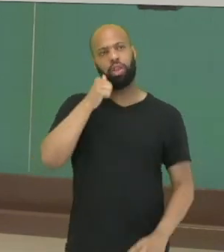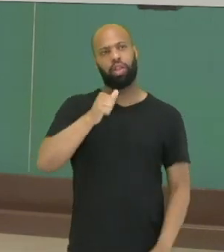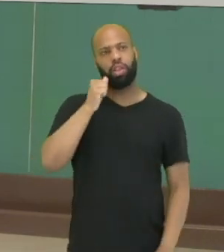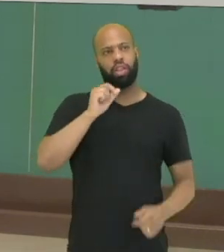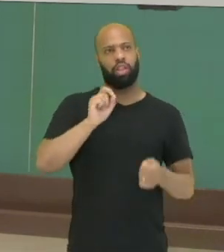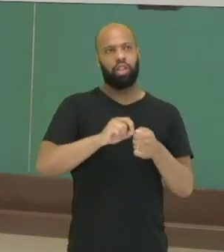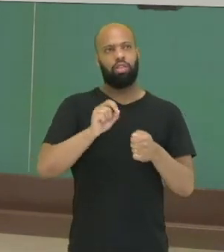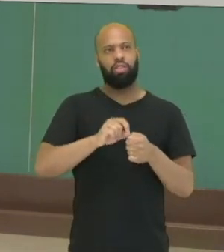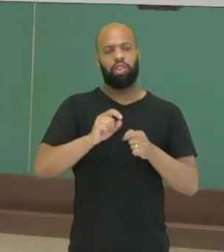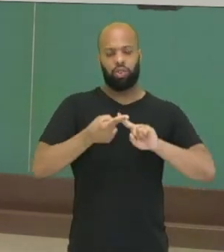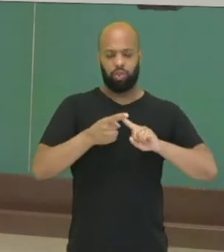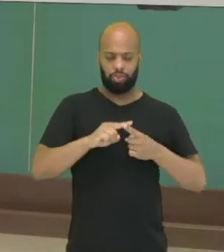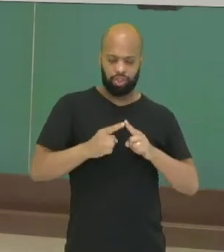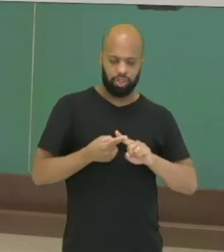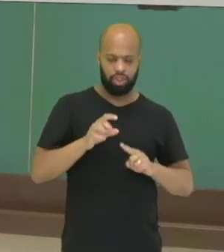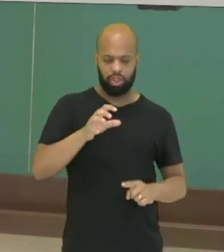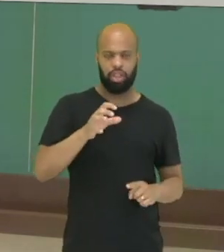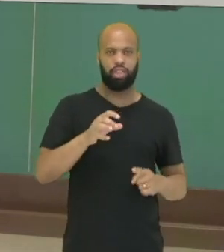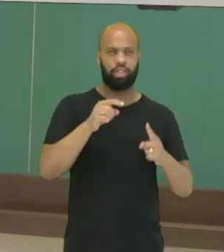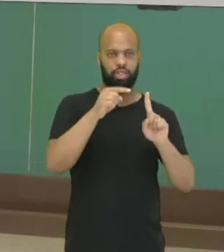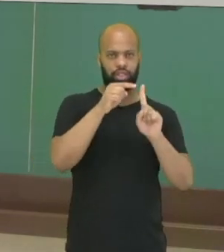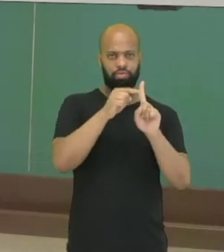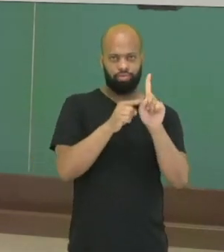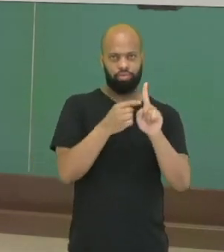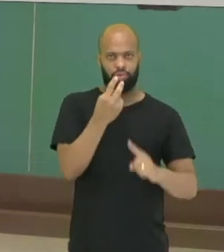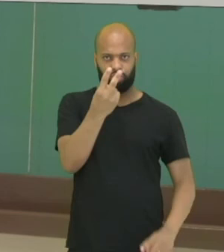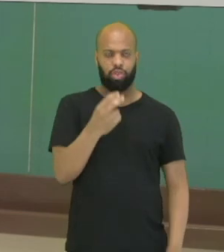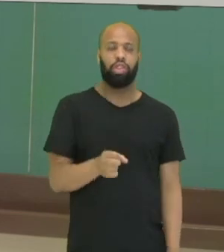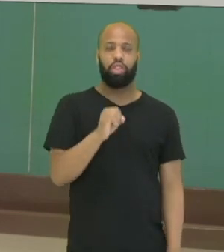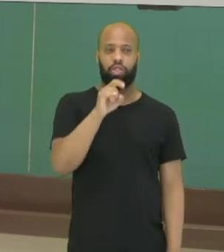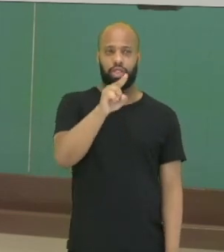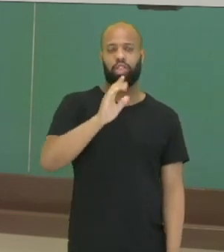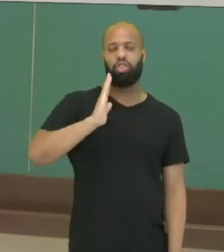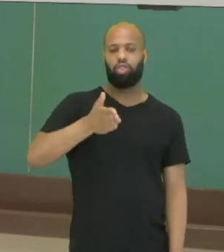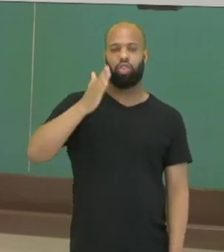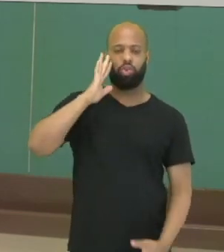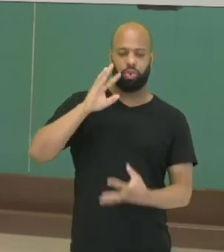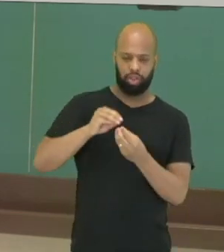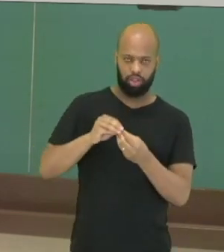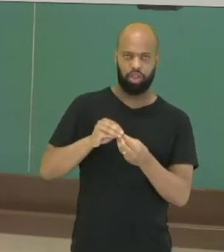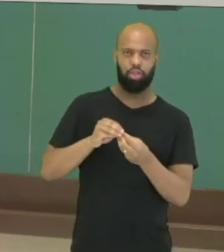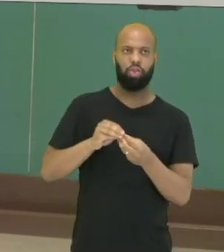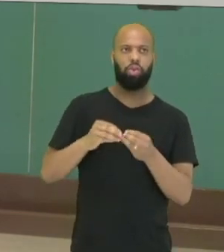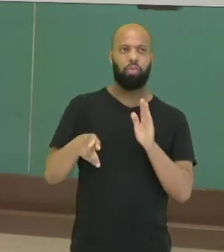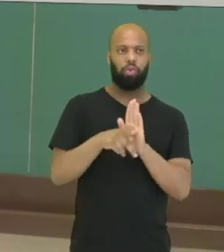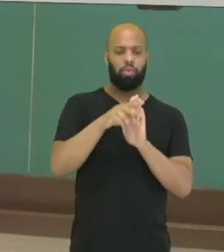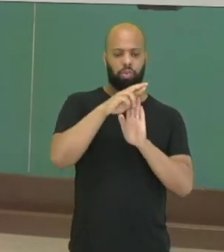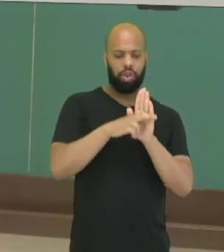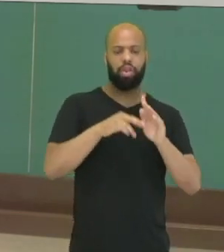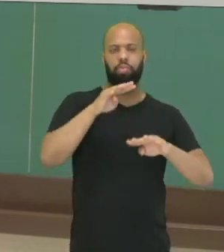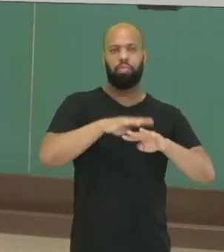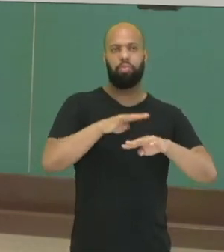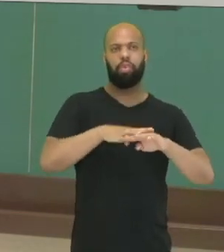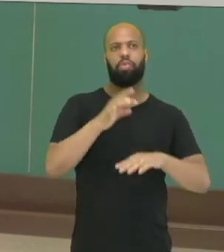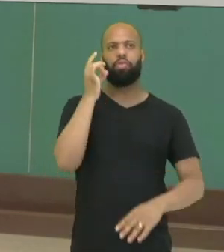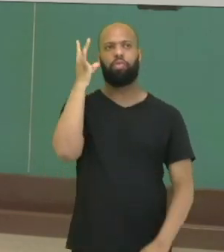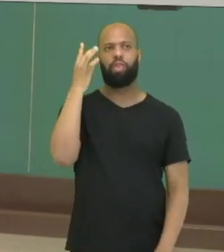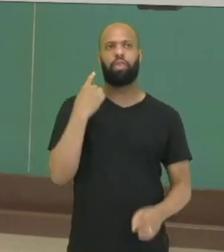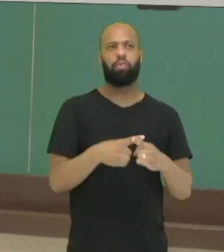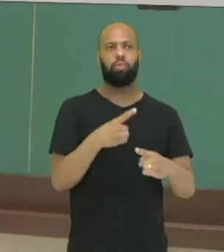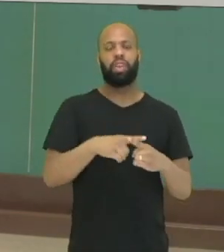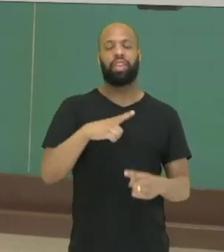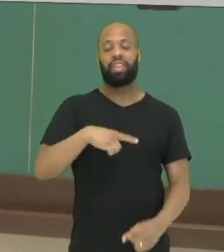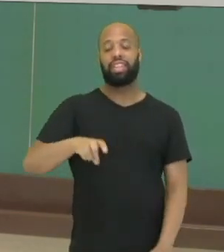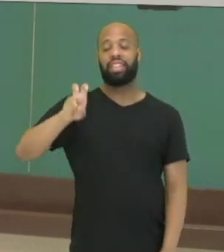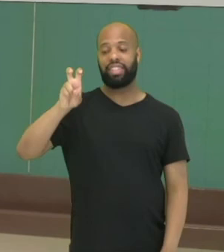duas, combinar, digamos assim, essas duas roupas. Se você já compreendeu o princípio multiplicativo, é muito fácil. Se eu tenho